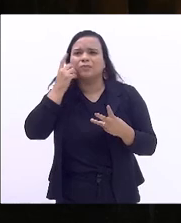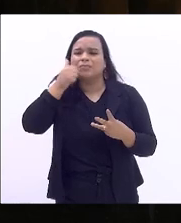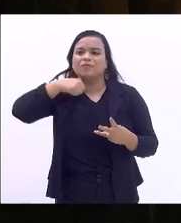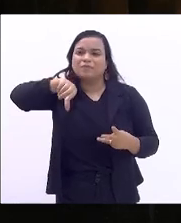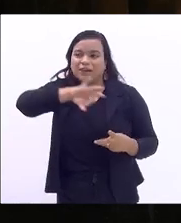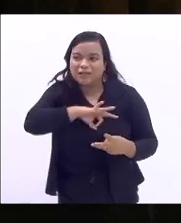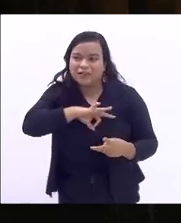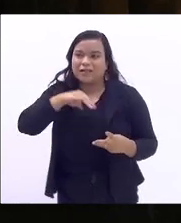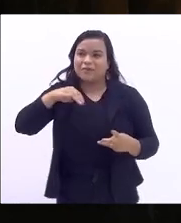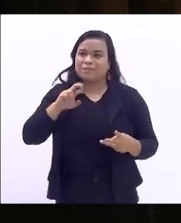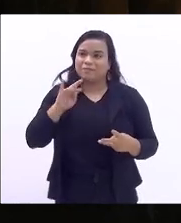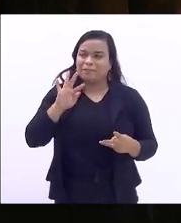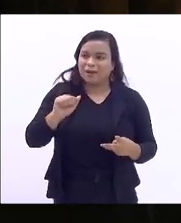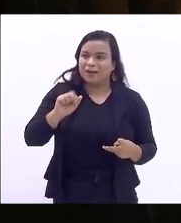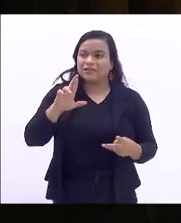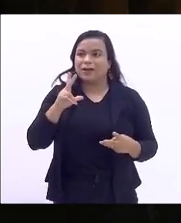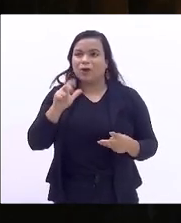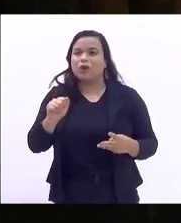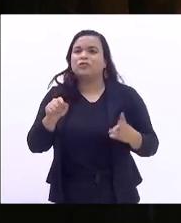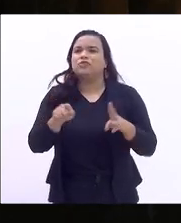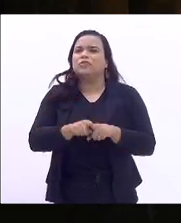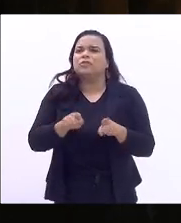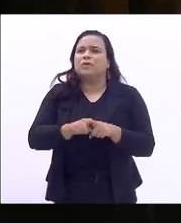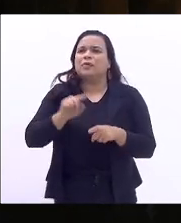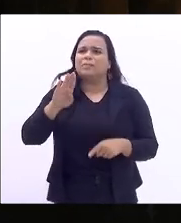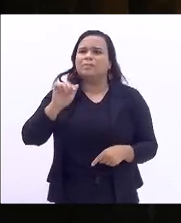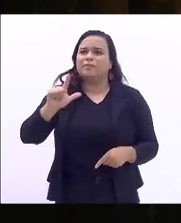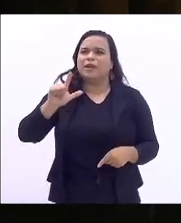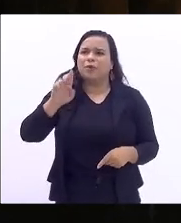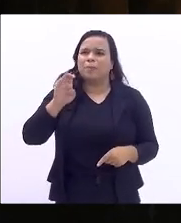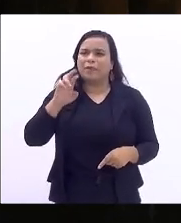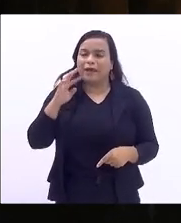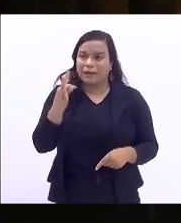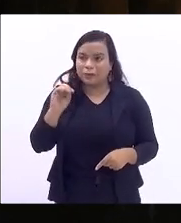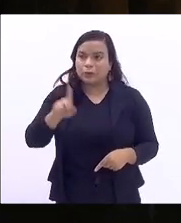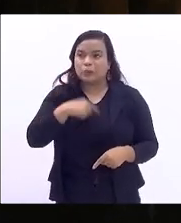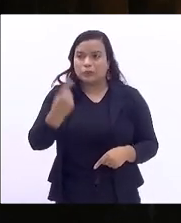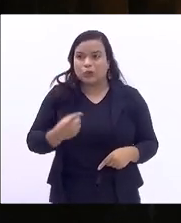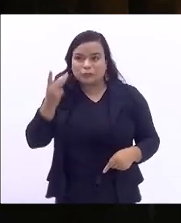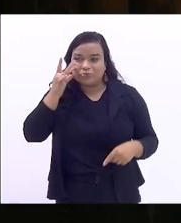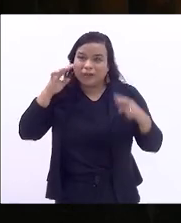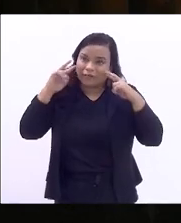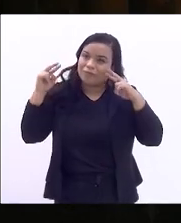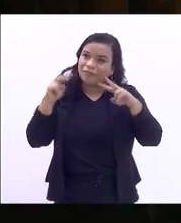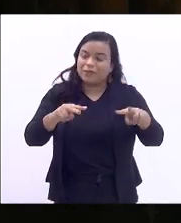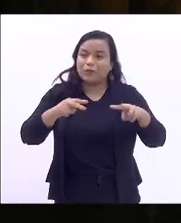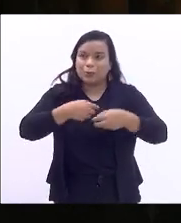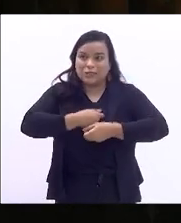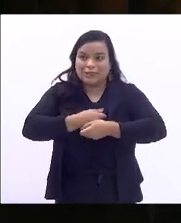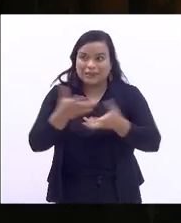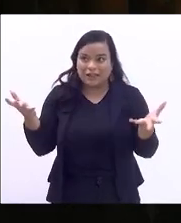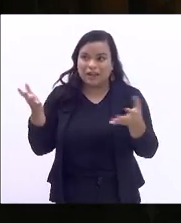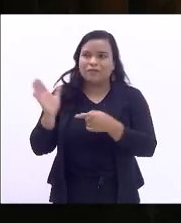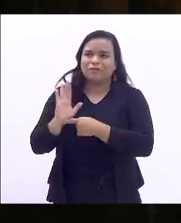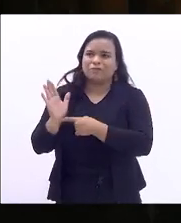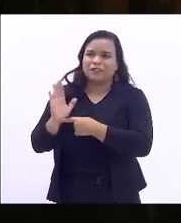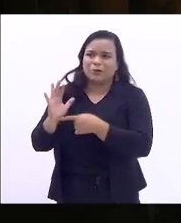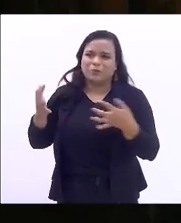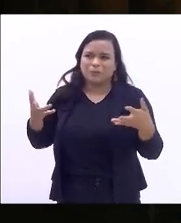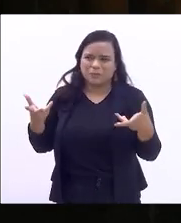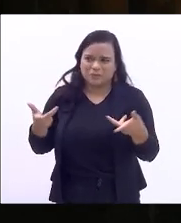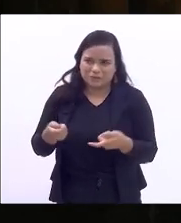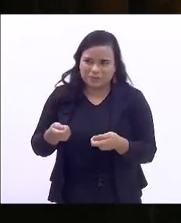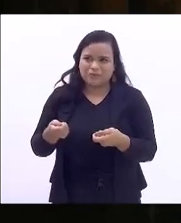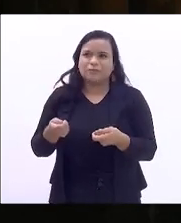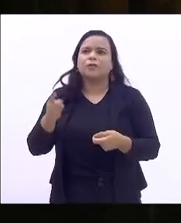Martha Rocha do deputado Gualberto e ali podemos presenciar a estreia de um filme excelente